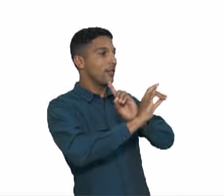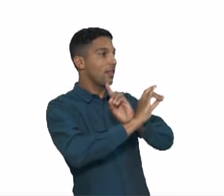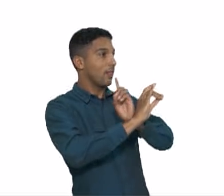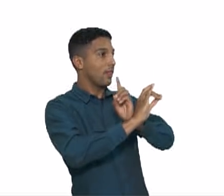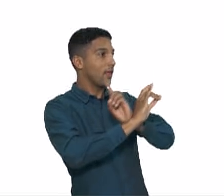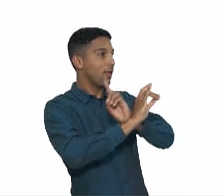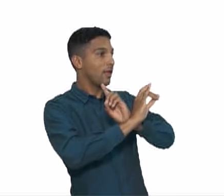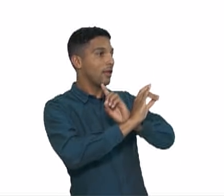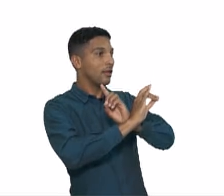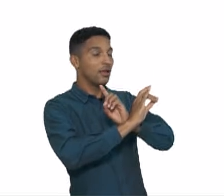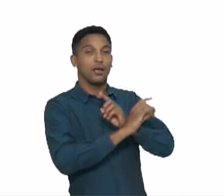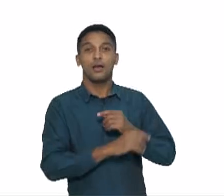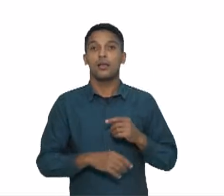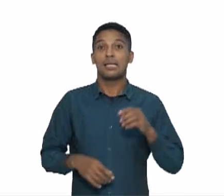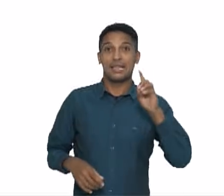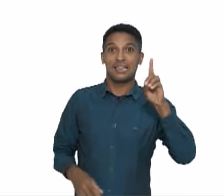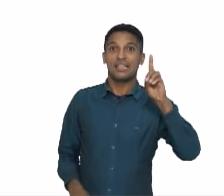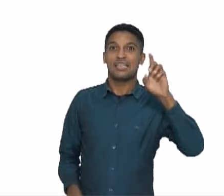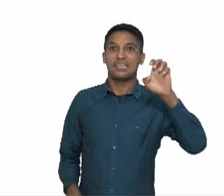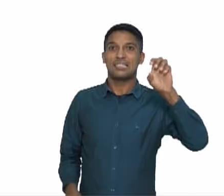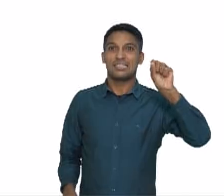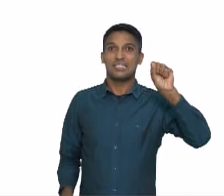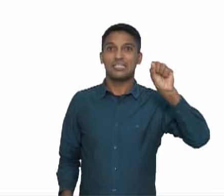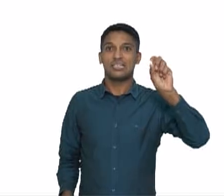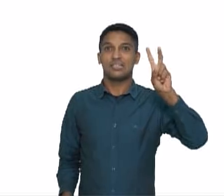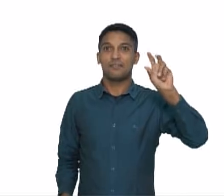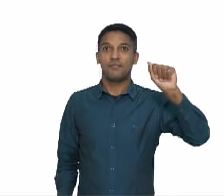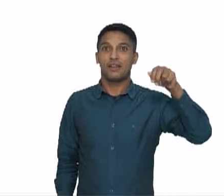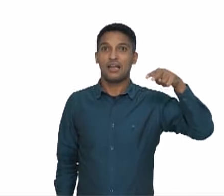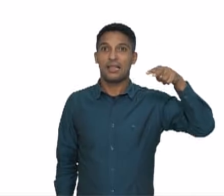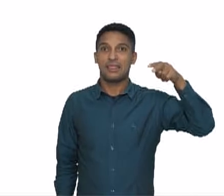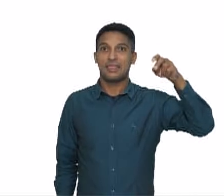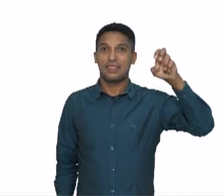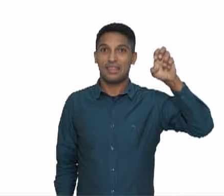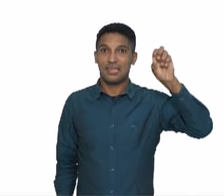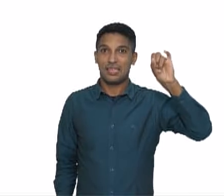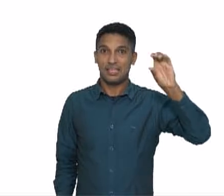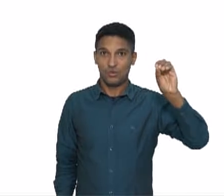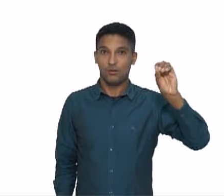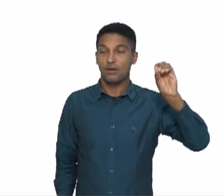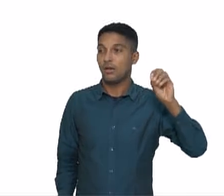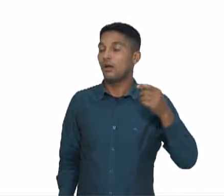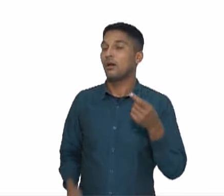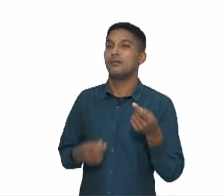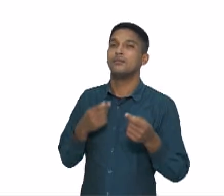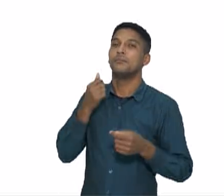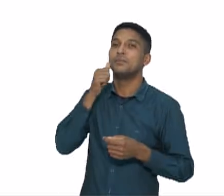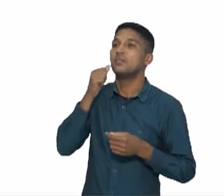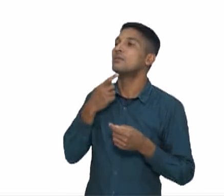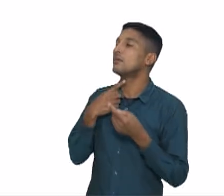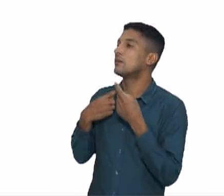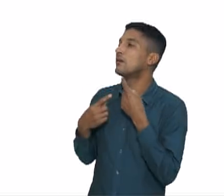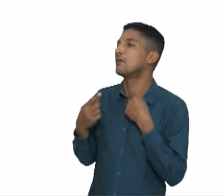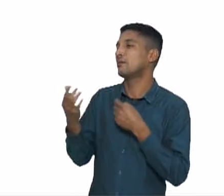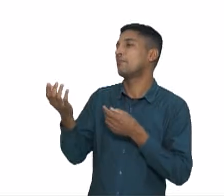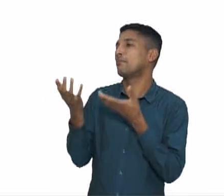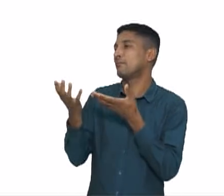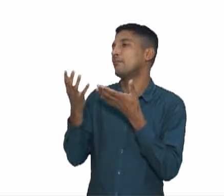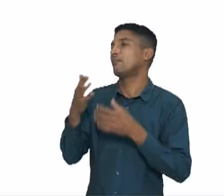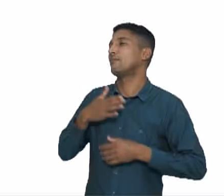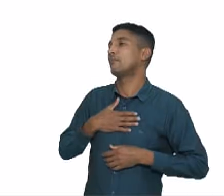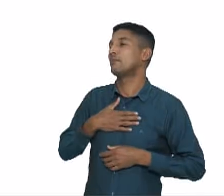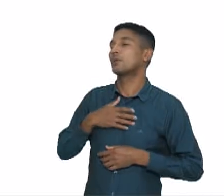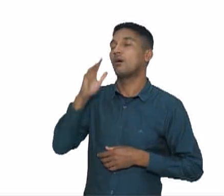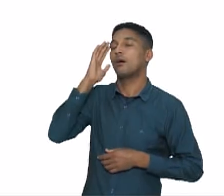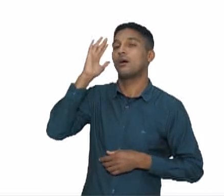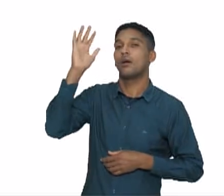No entanto, repentinamente, ele corre para sua dona, que estava o aguardando, sem olhar para trás. O